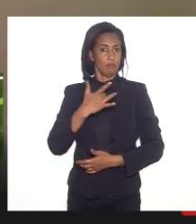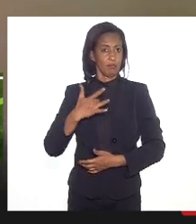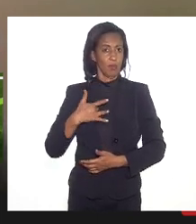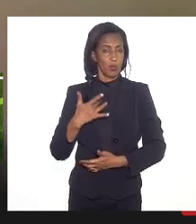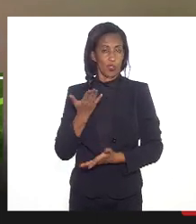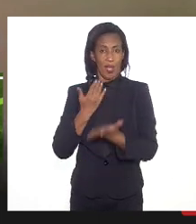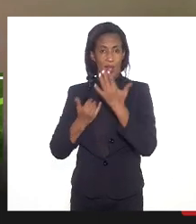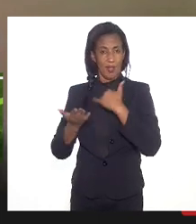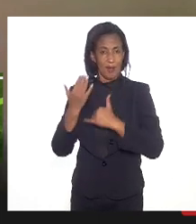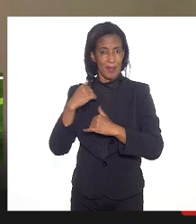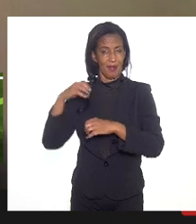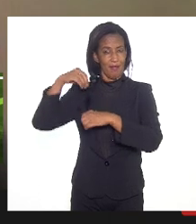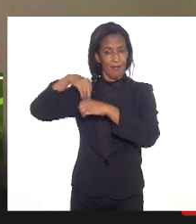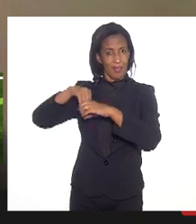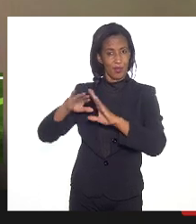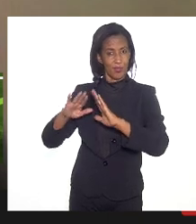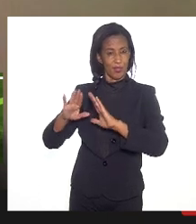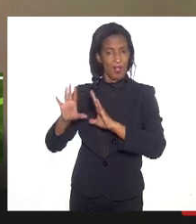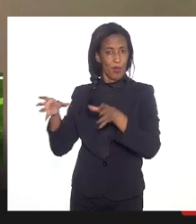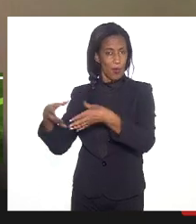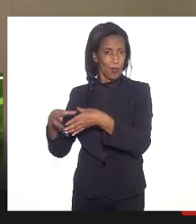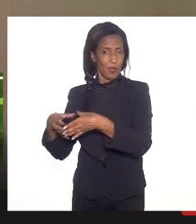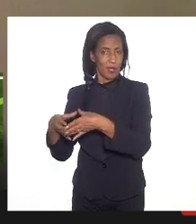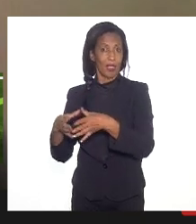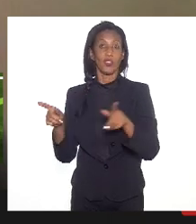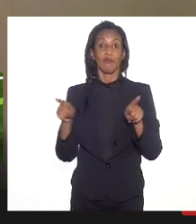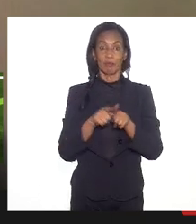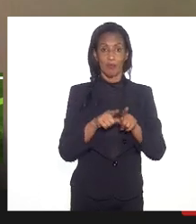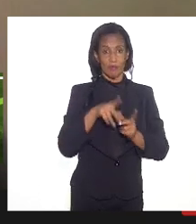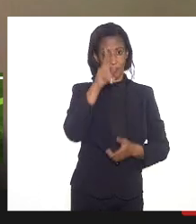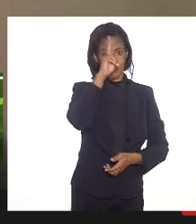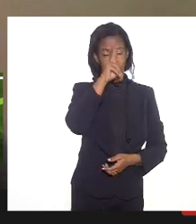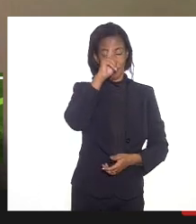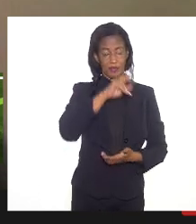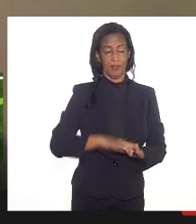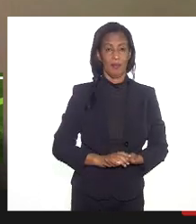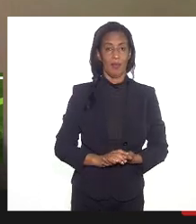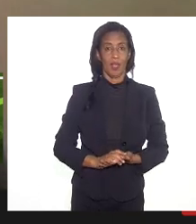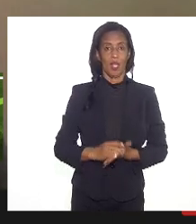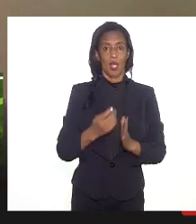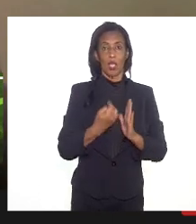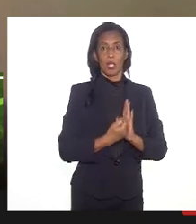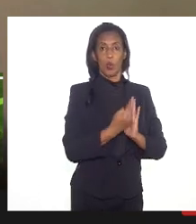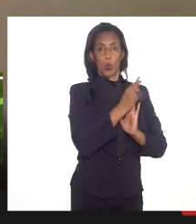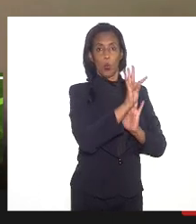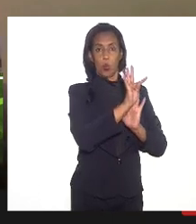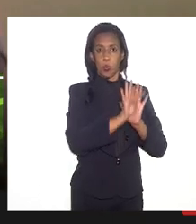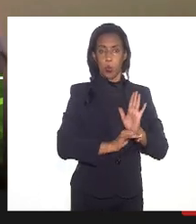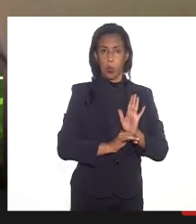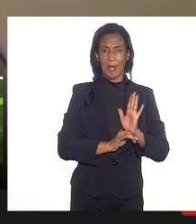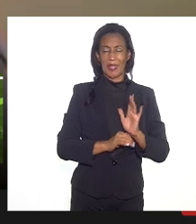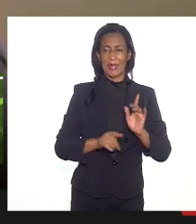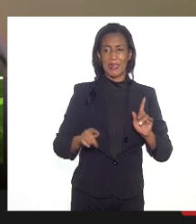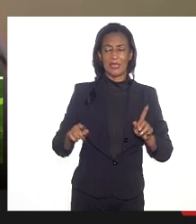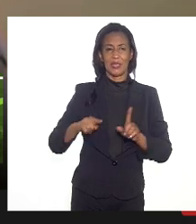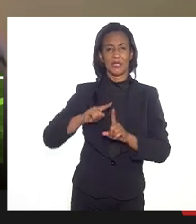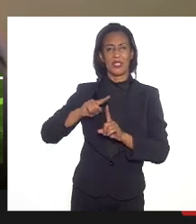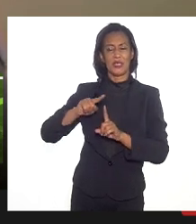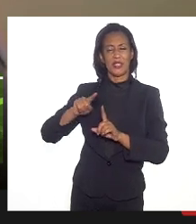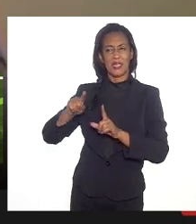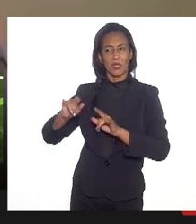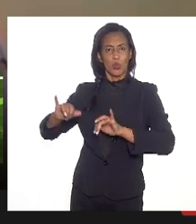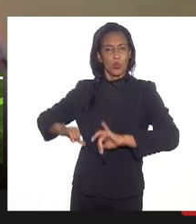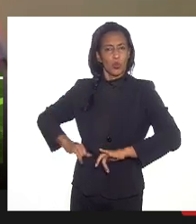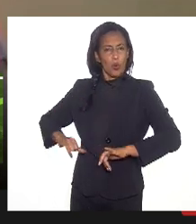das comunidades. Gostaria de destacar que os contextos de maior ameaça desses